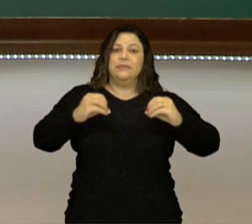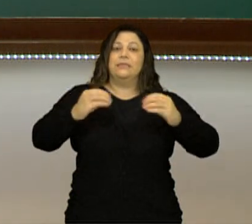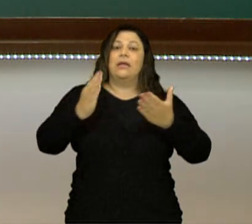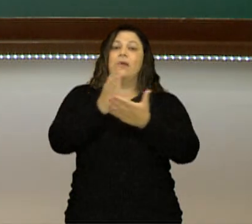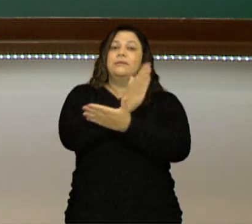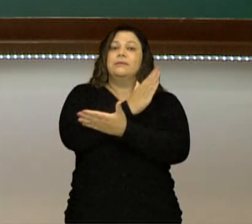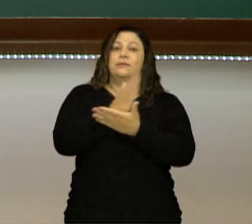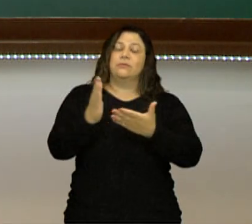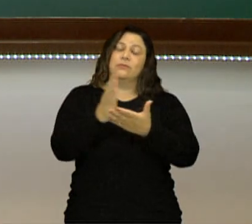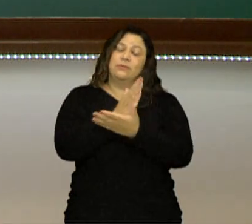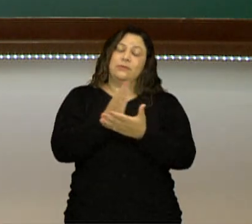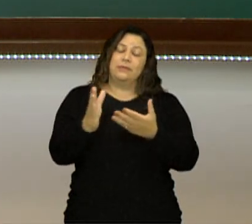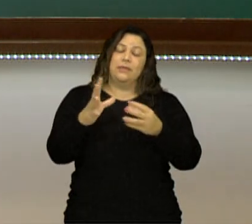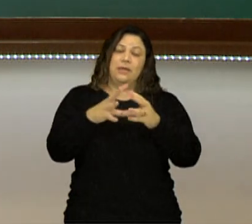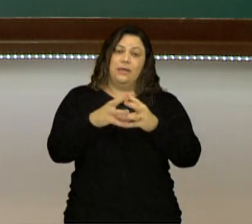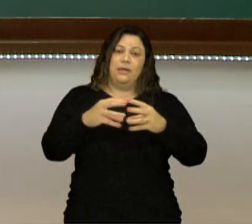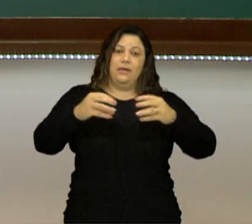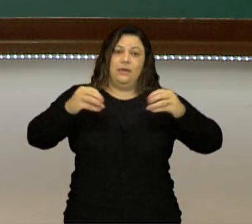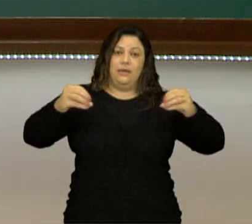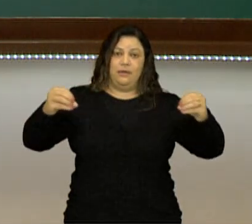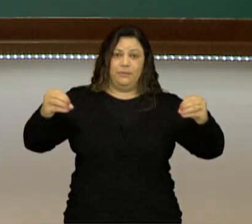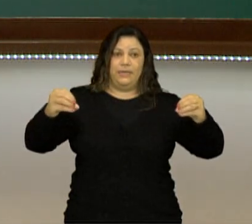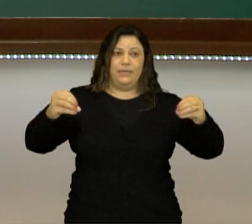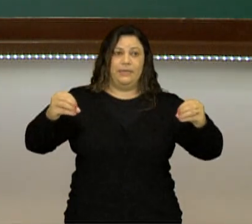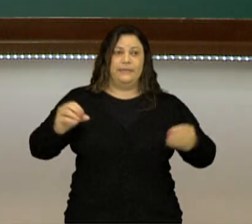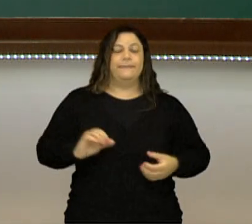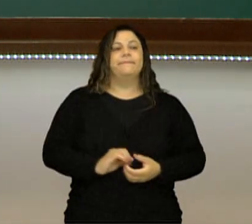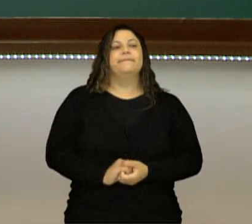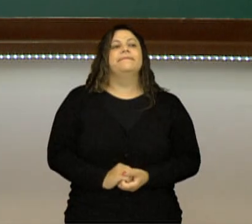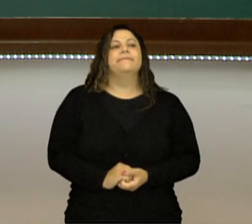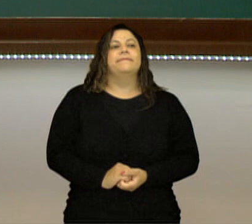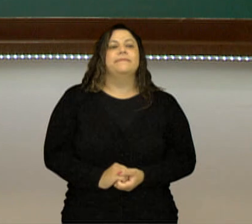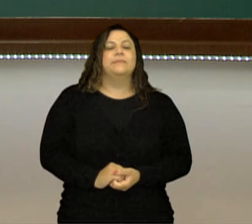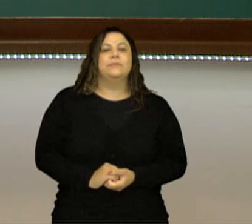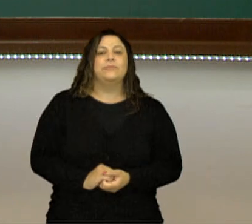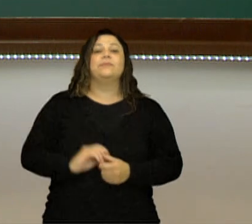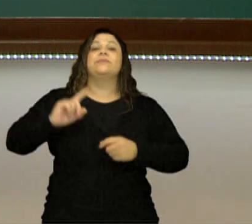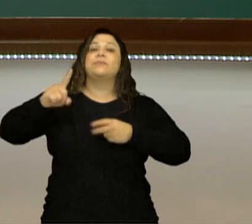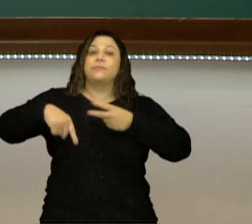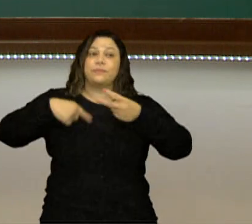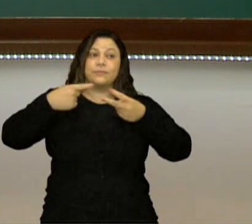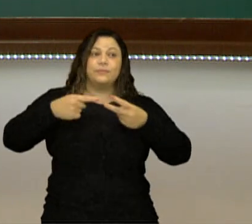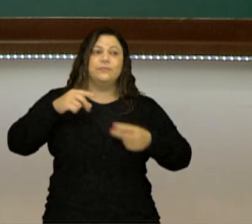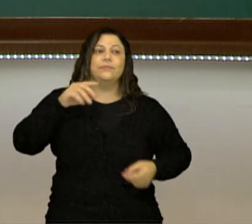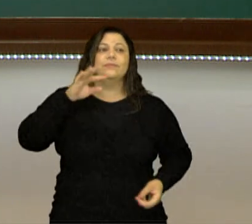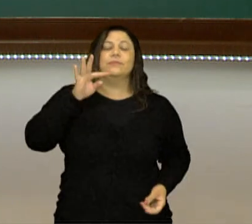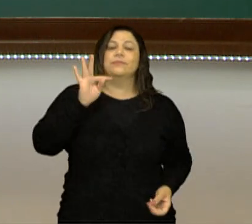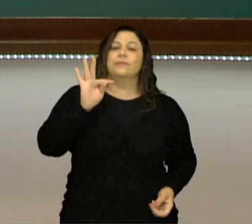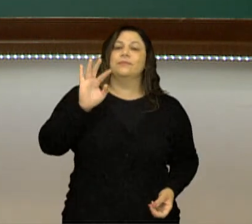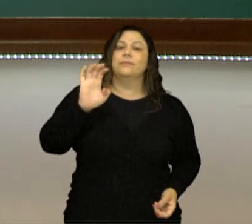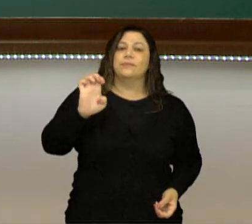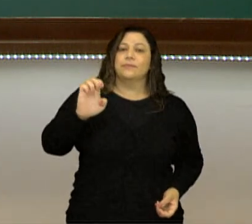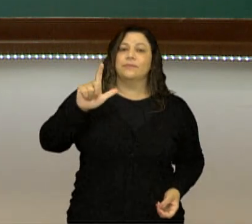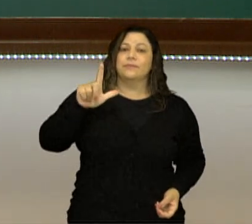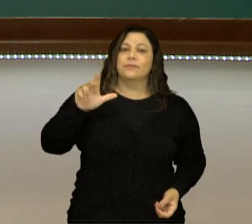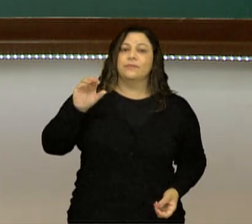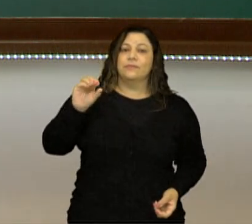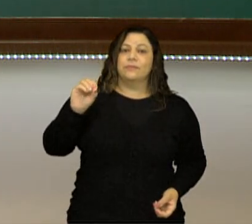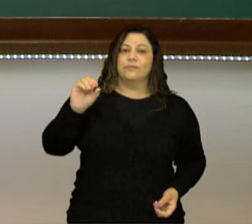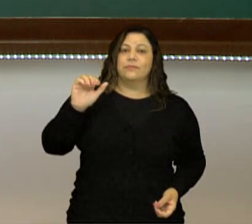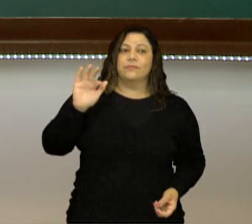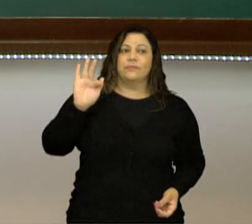eu falei ali, indo uma para cada polo da célula. E aí temos a telófase, aí os cromossomos já vão